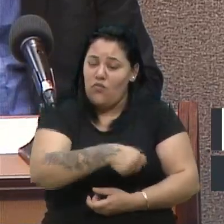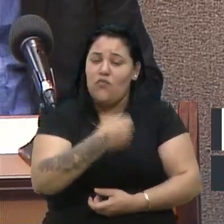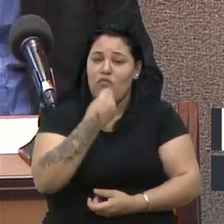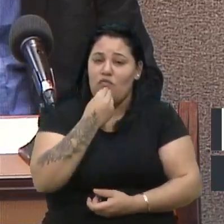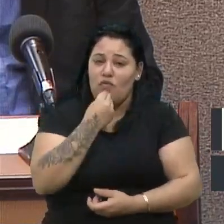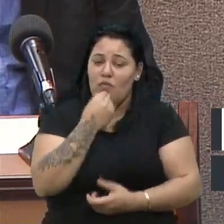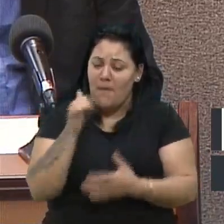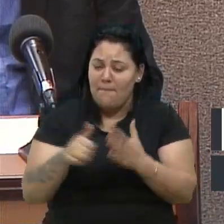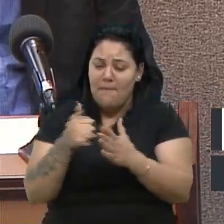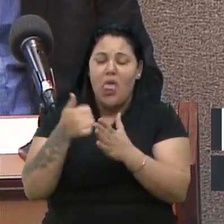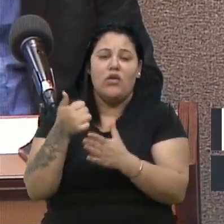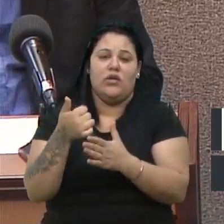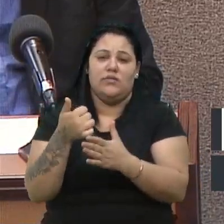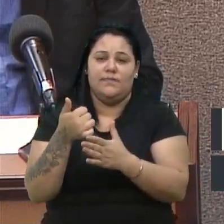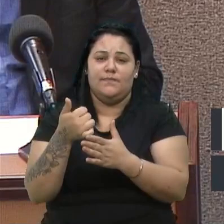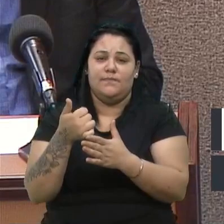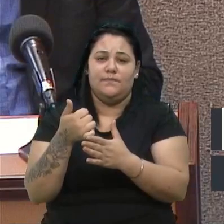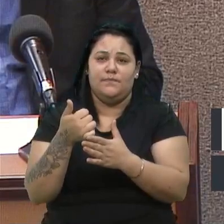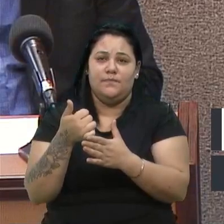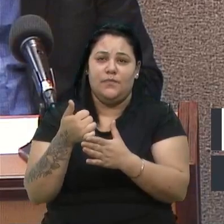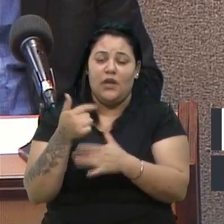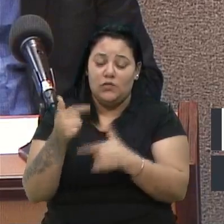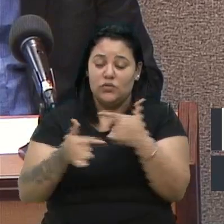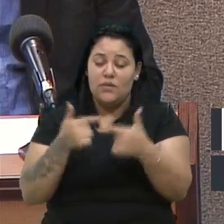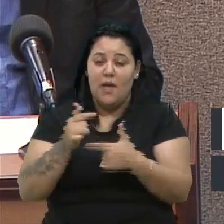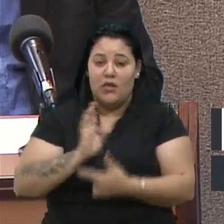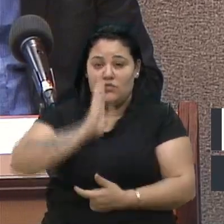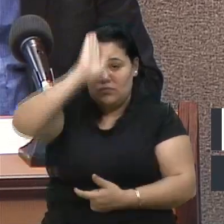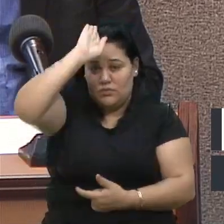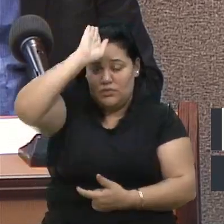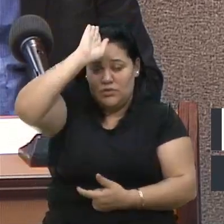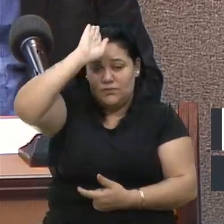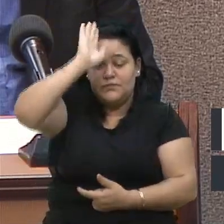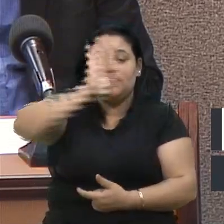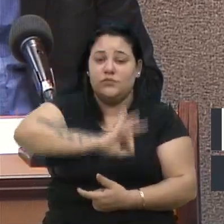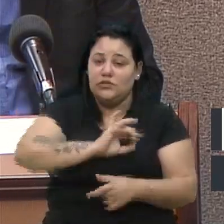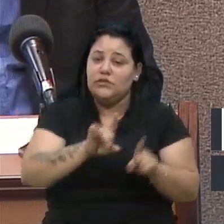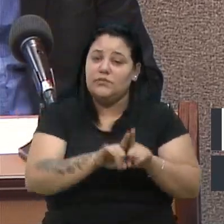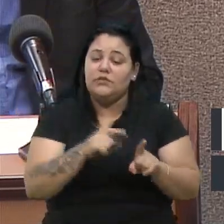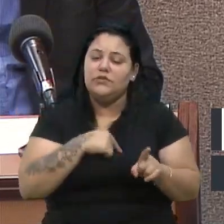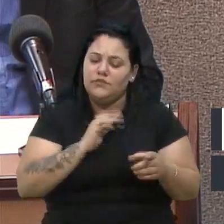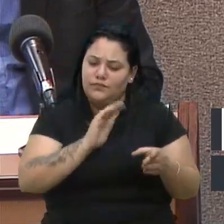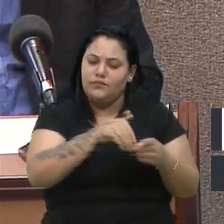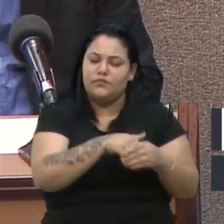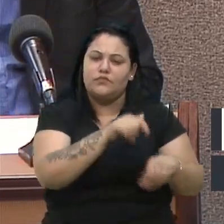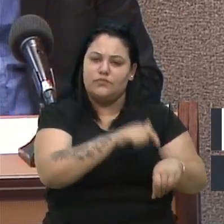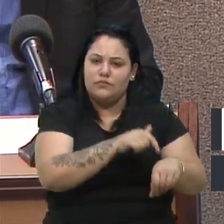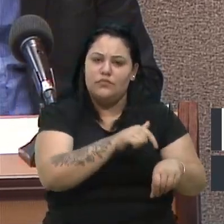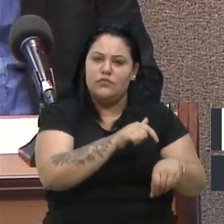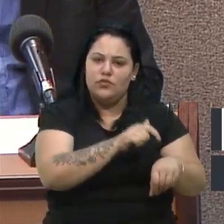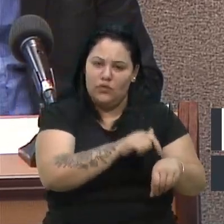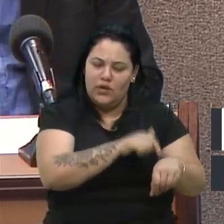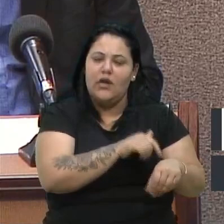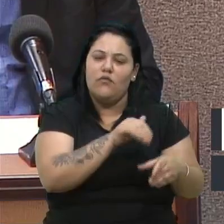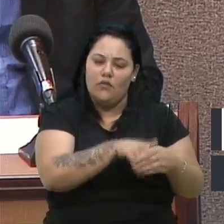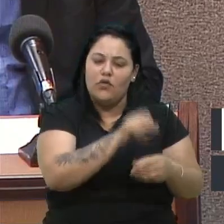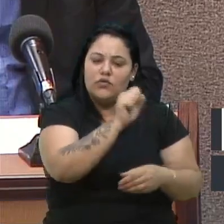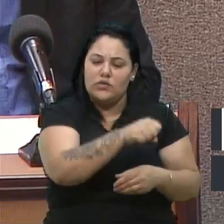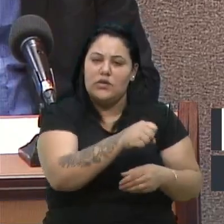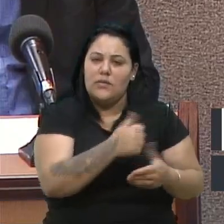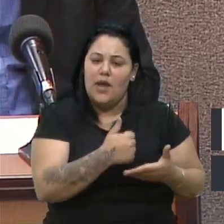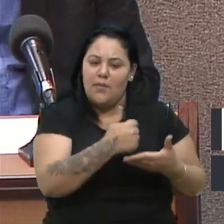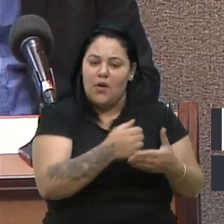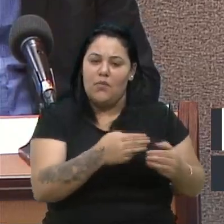uma melhoria, vamos dizer assim, no trabalho dos bombeiros e dos PMs. Mas votarei, sim, evidentemente, a favor da moção, mas